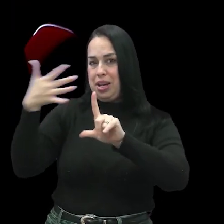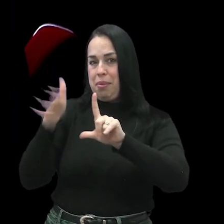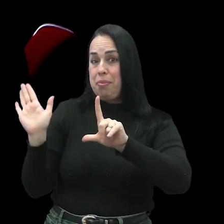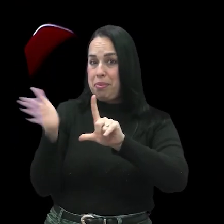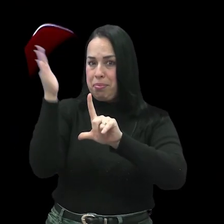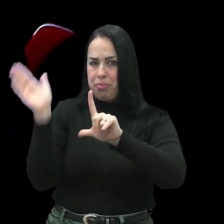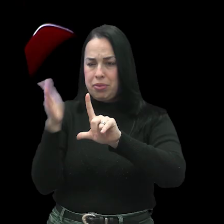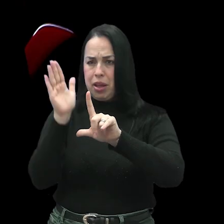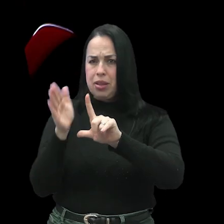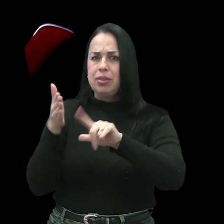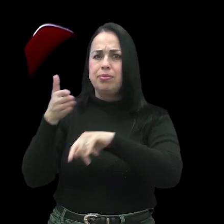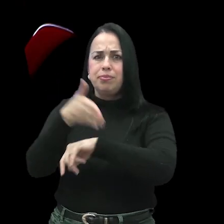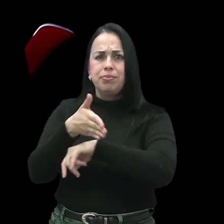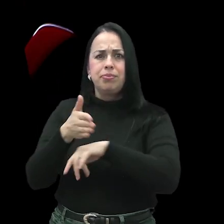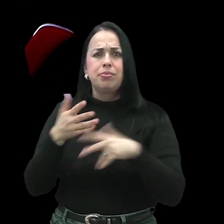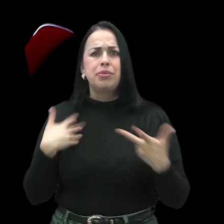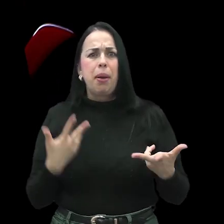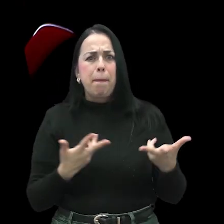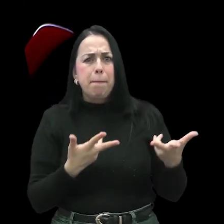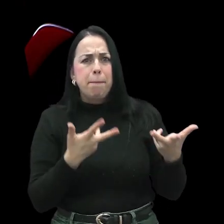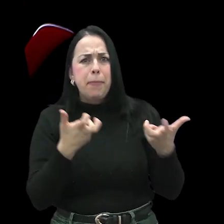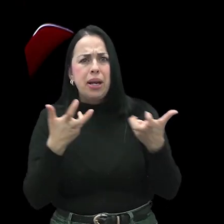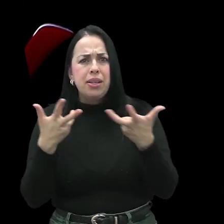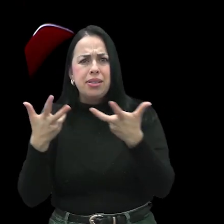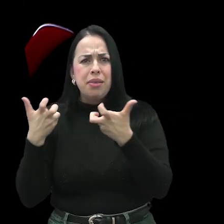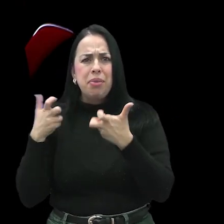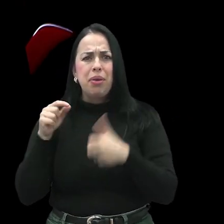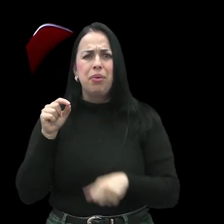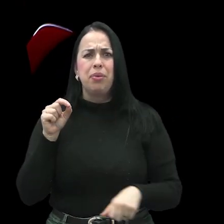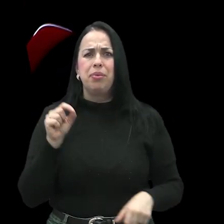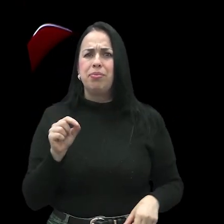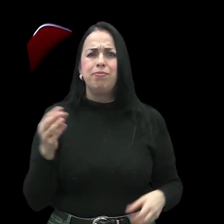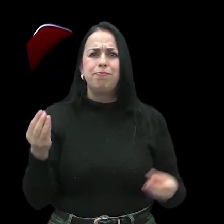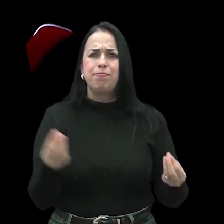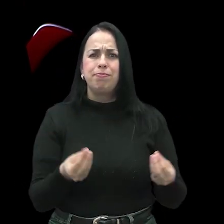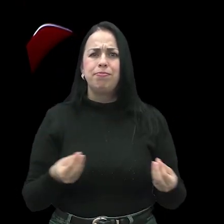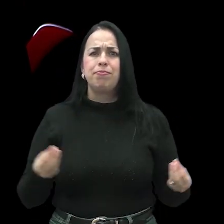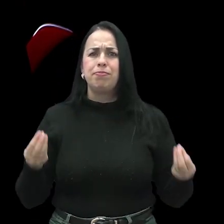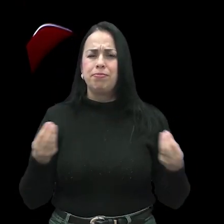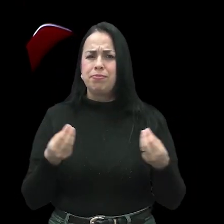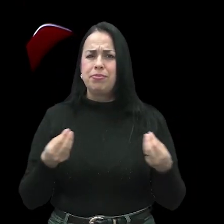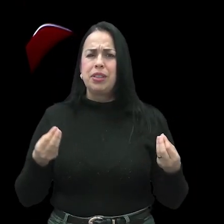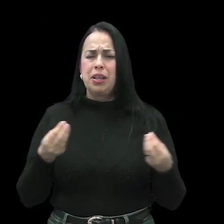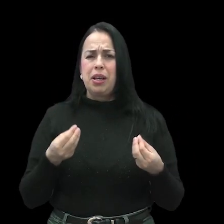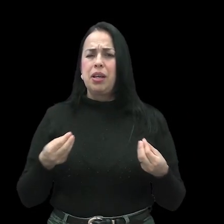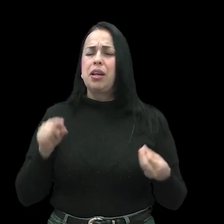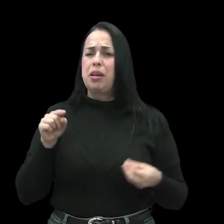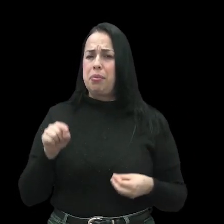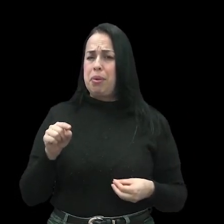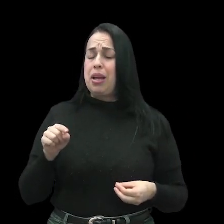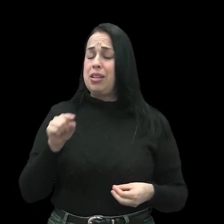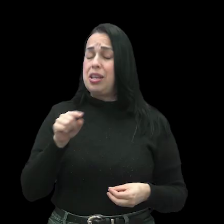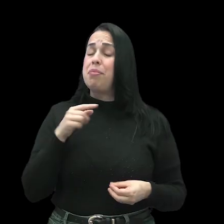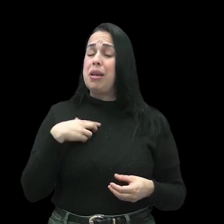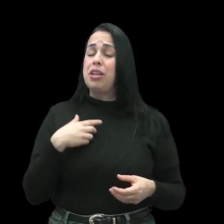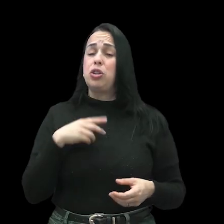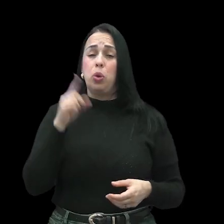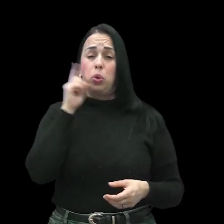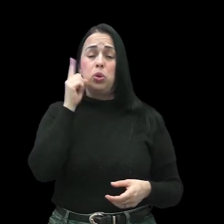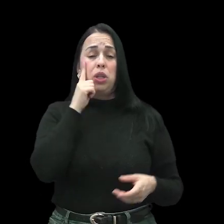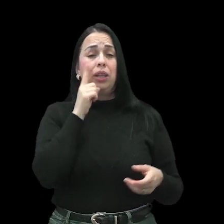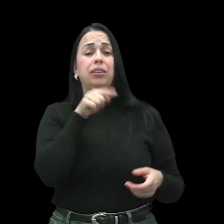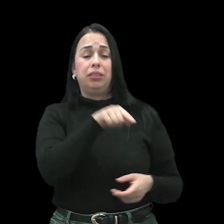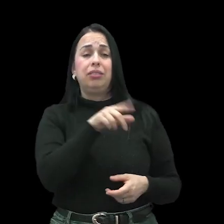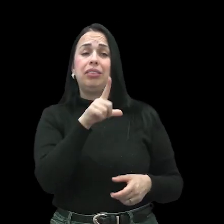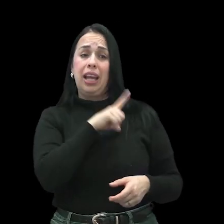streaming preferido. Então, perceber que a IA já está no uso do dia a dia